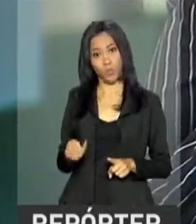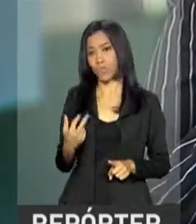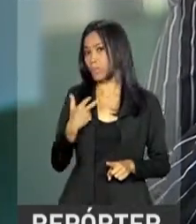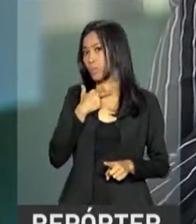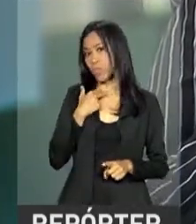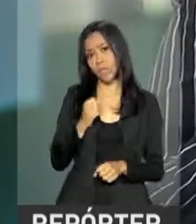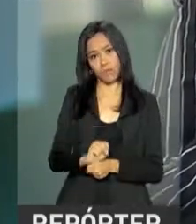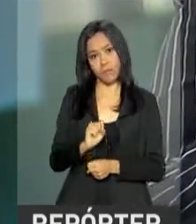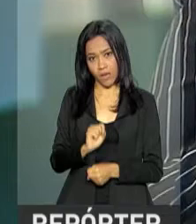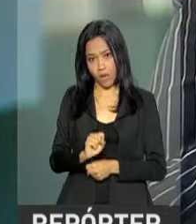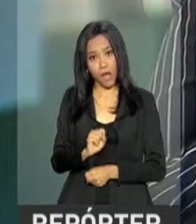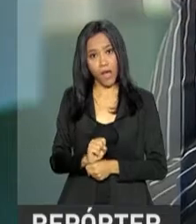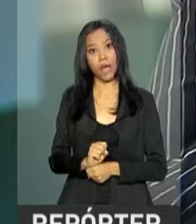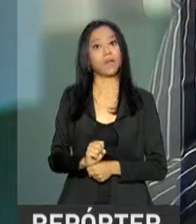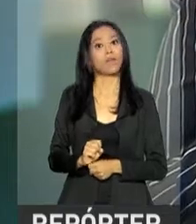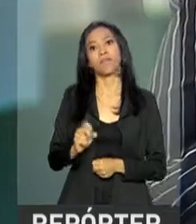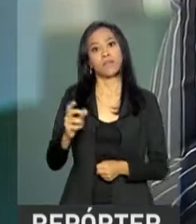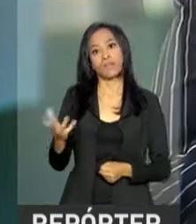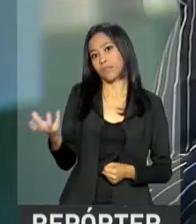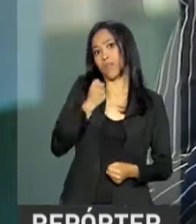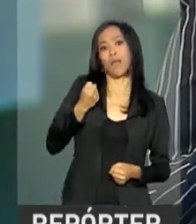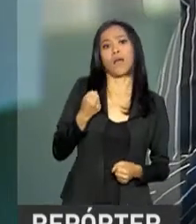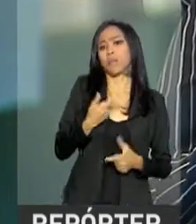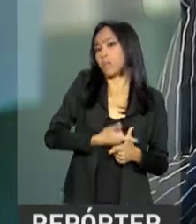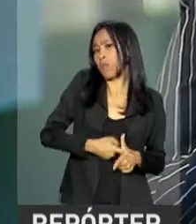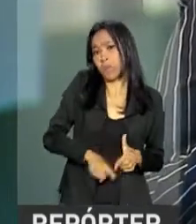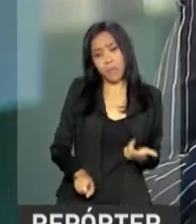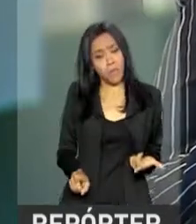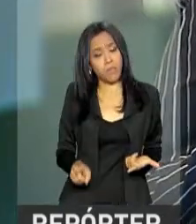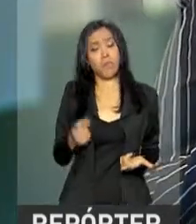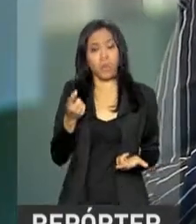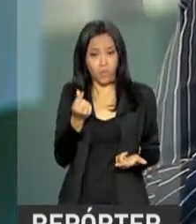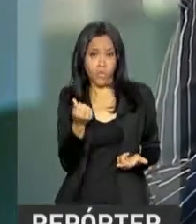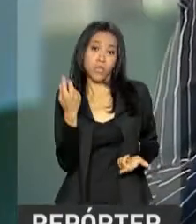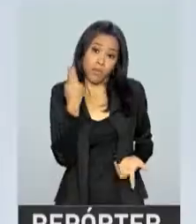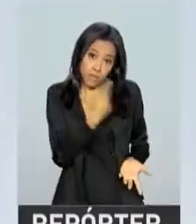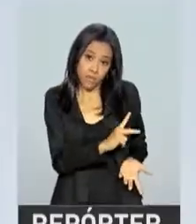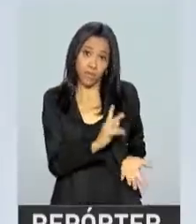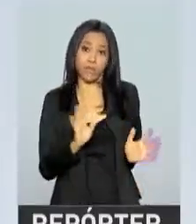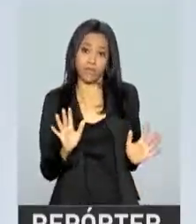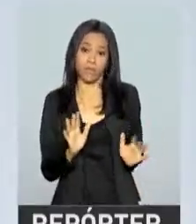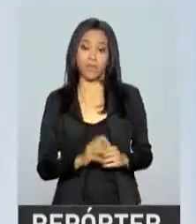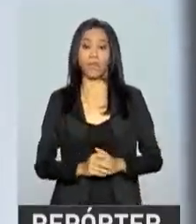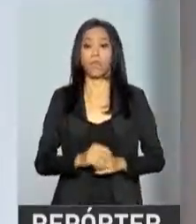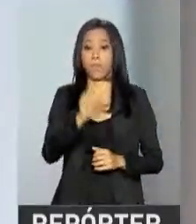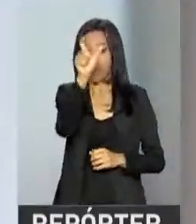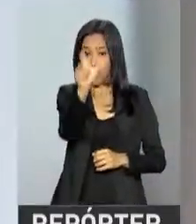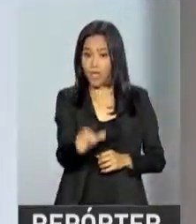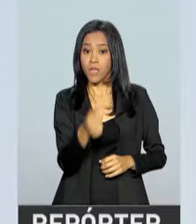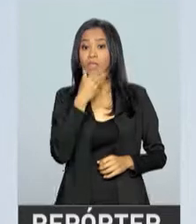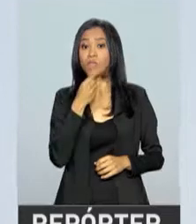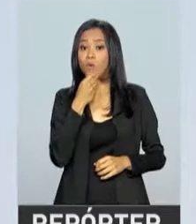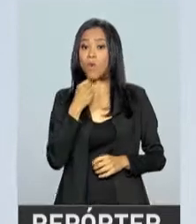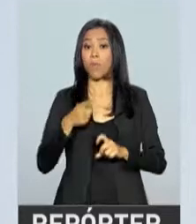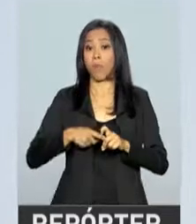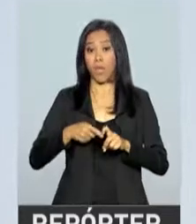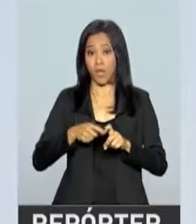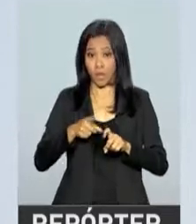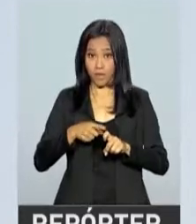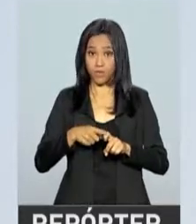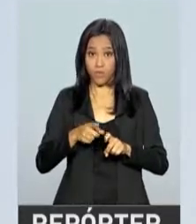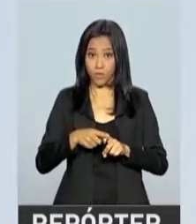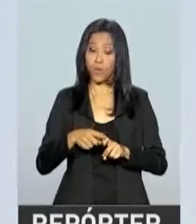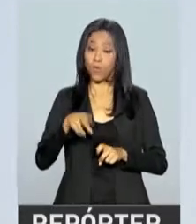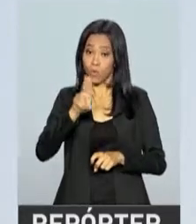esperar tiver que fazer logo esses aqui não tem problema o dinheiro é seu o médico sebastião rocha aplicar no tesouro